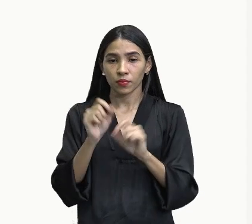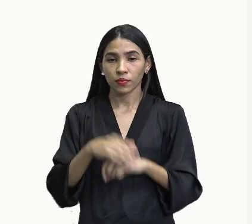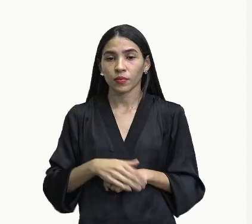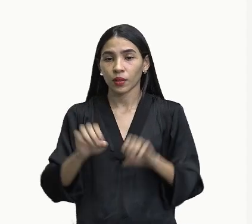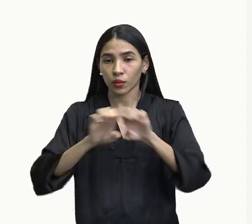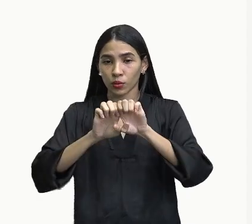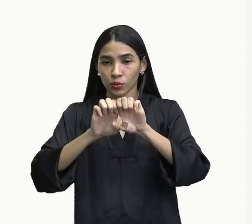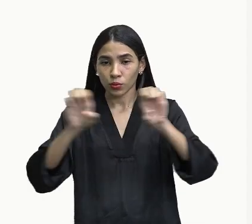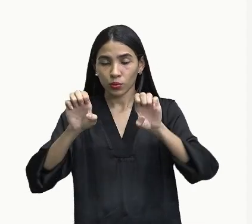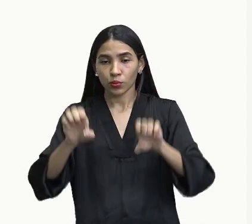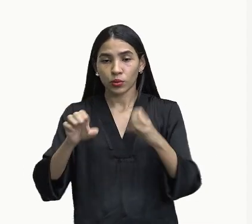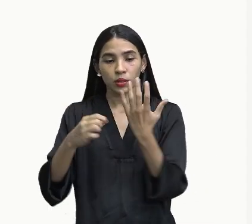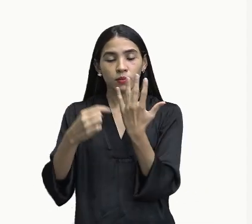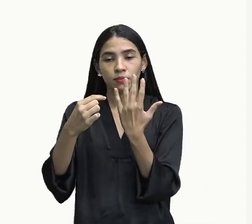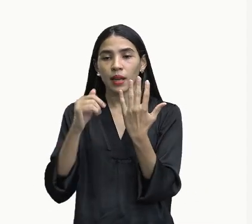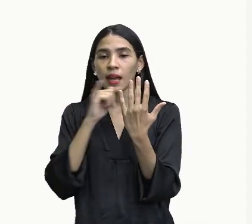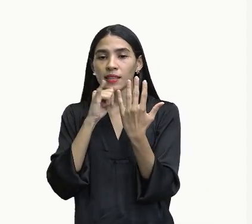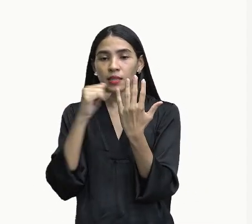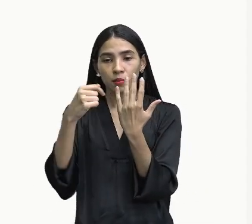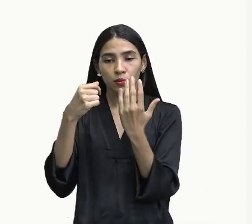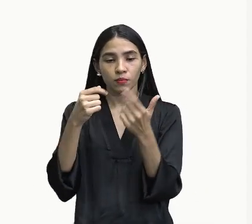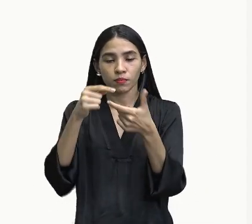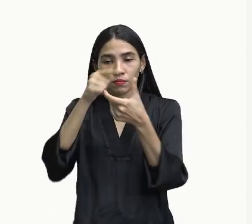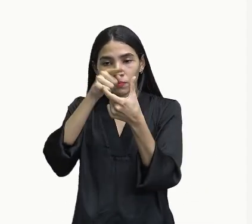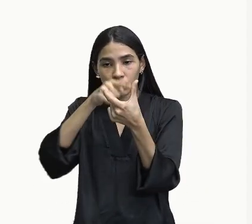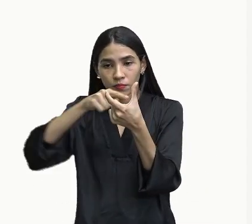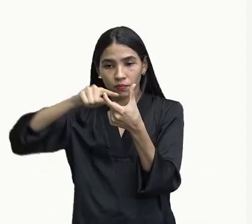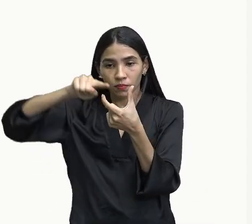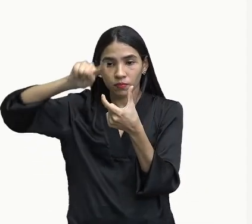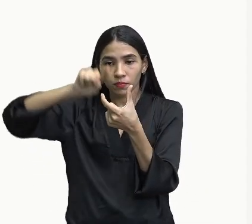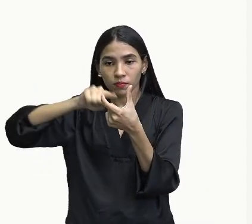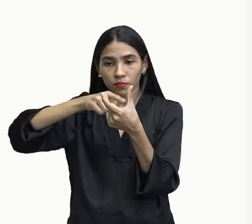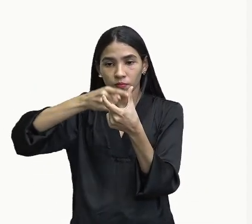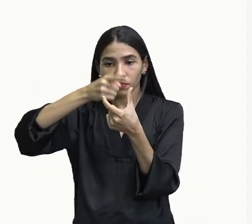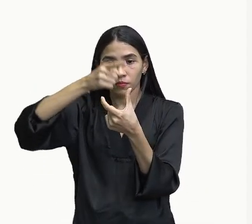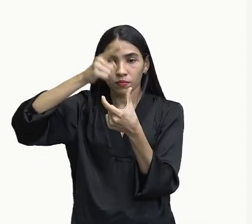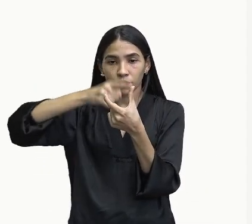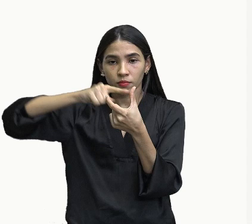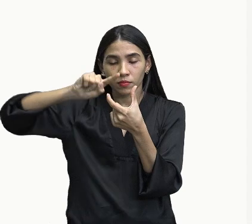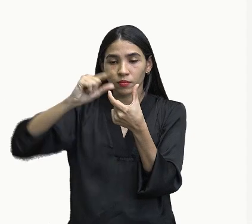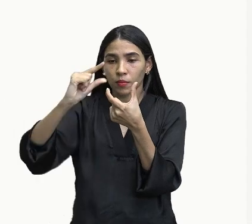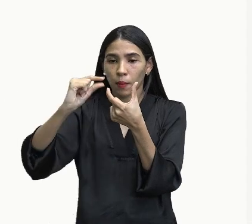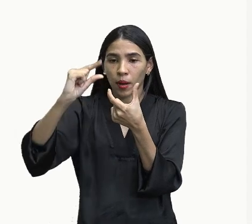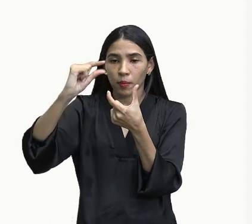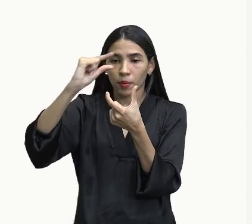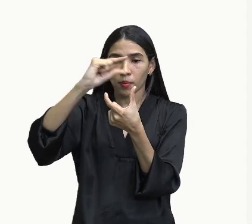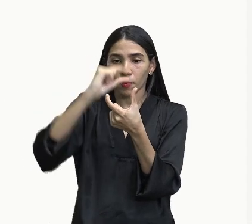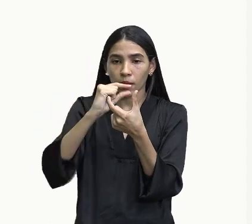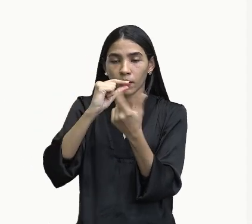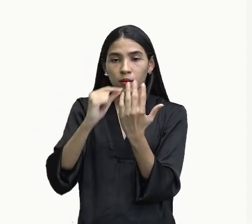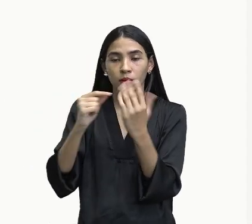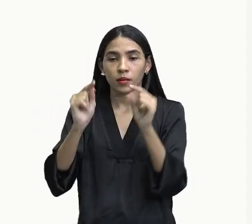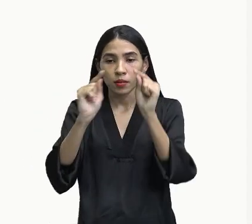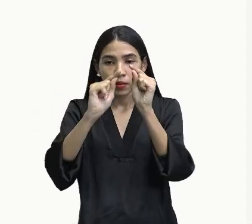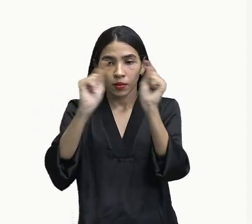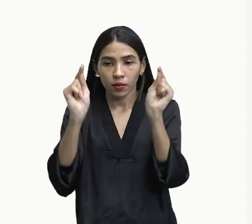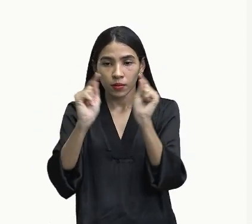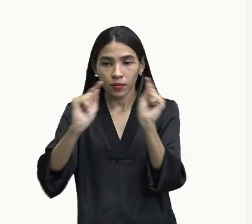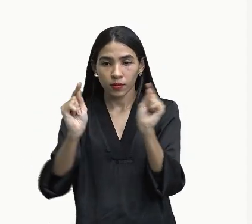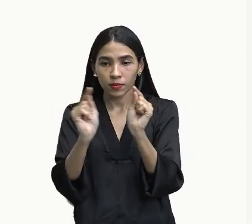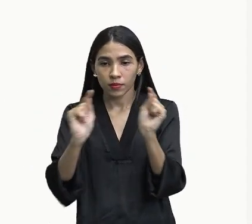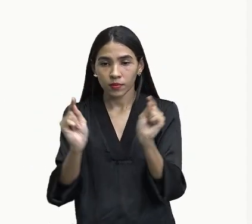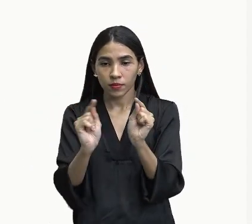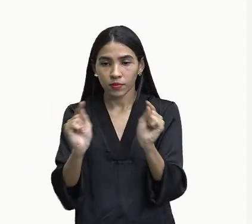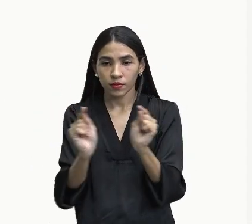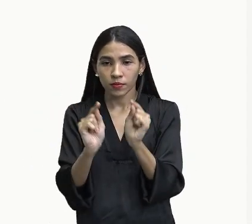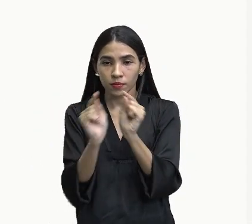estrutura morfológica que vocês estão vendo aqui. Esse primeiro é o ascon, parece um vaso. O sícon, ele parece um vaso, mas